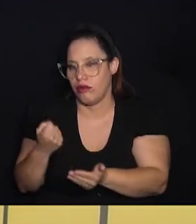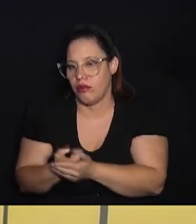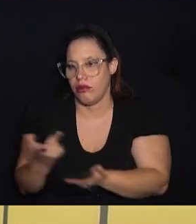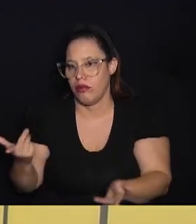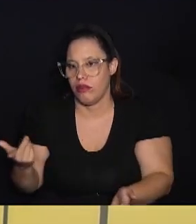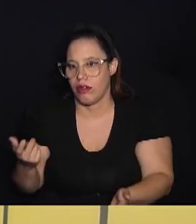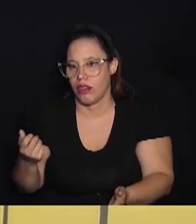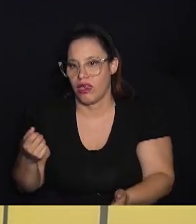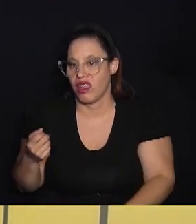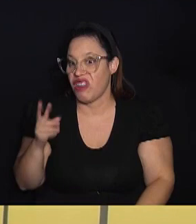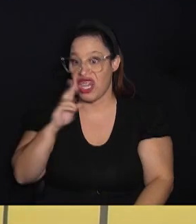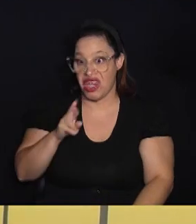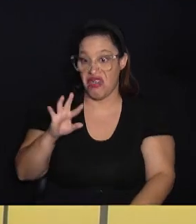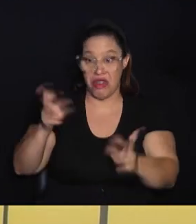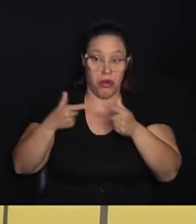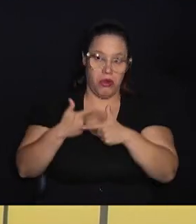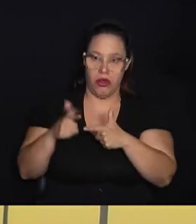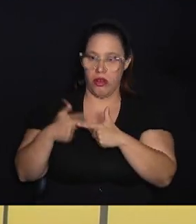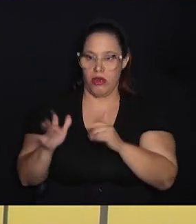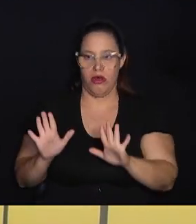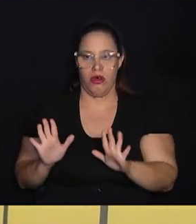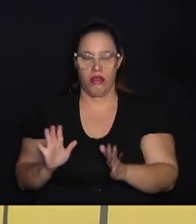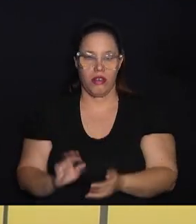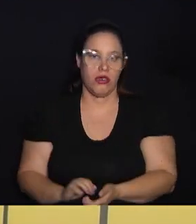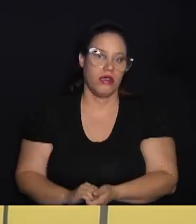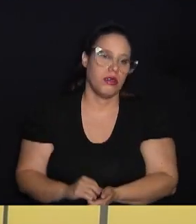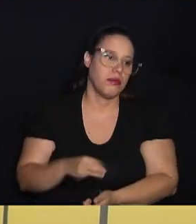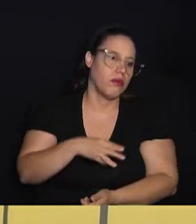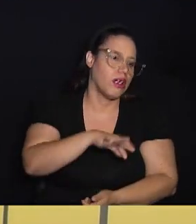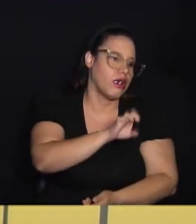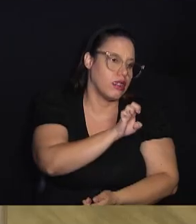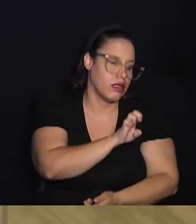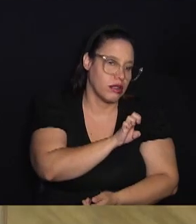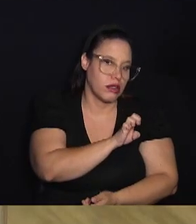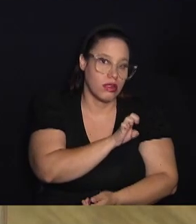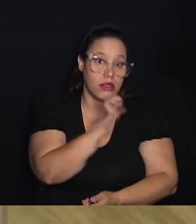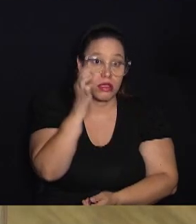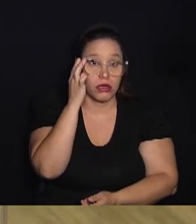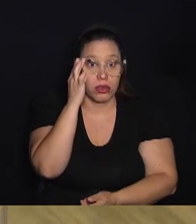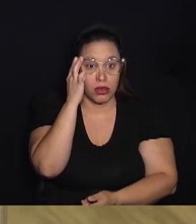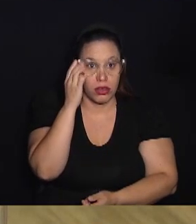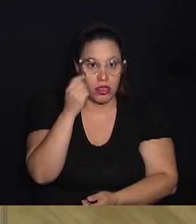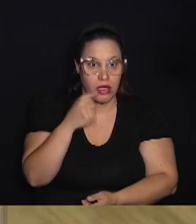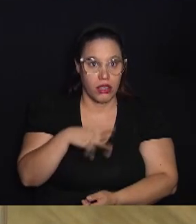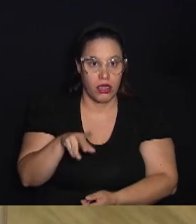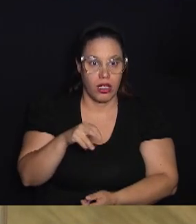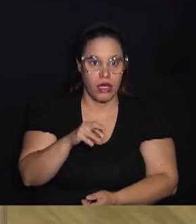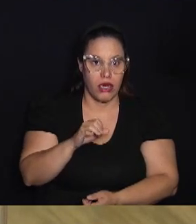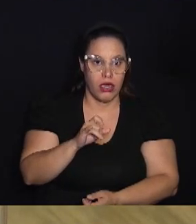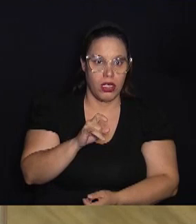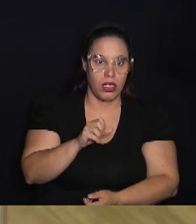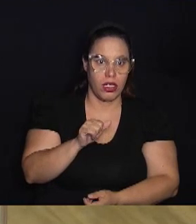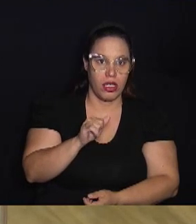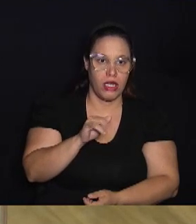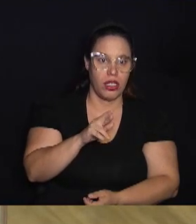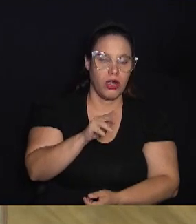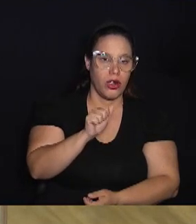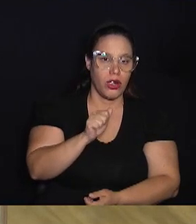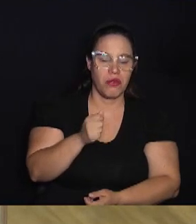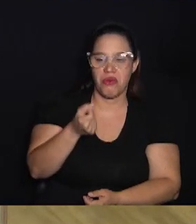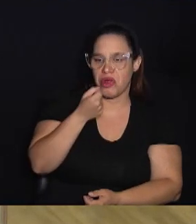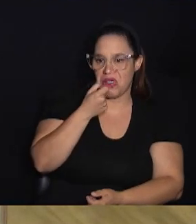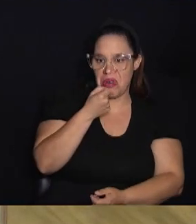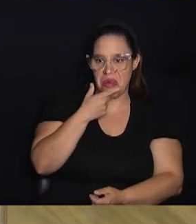resolver todos os seus problemas né Uhum Marie vou chegar lá na maroga vou tomar um suplemento